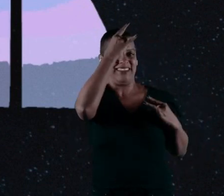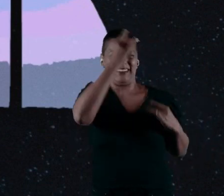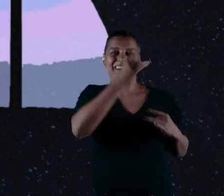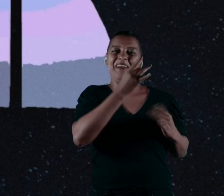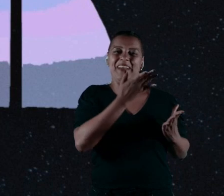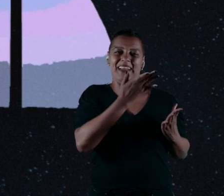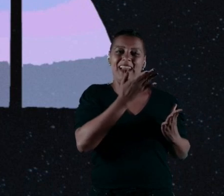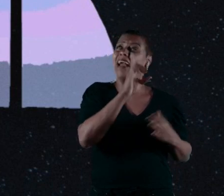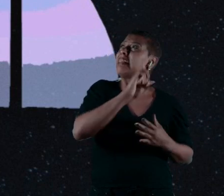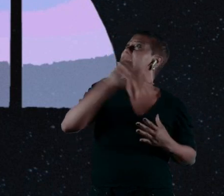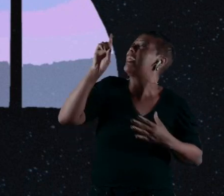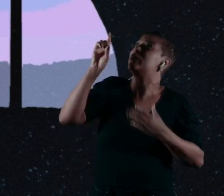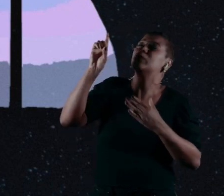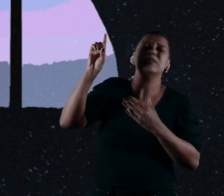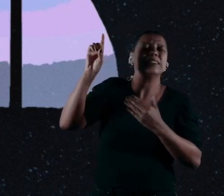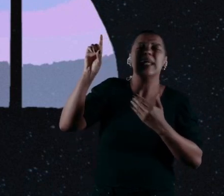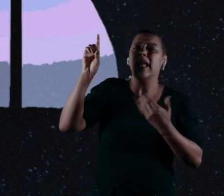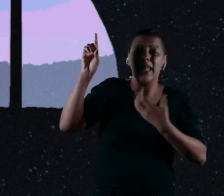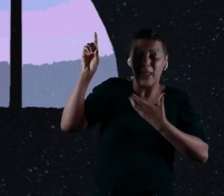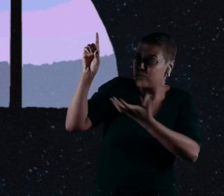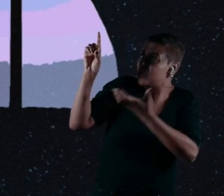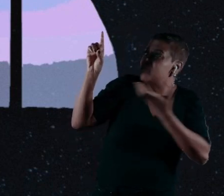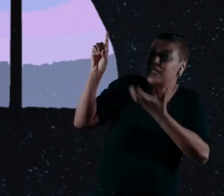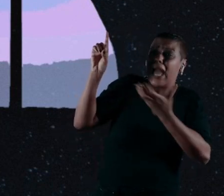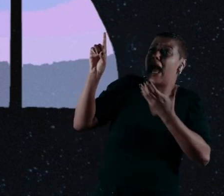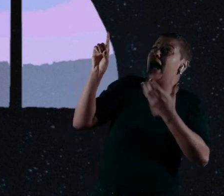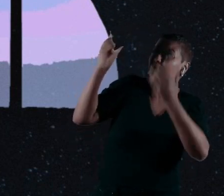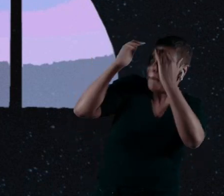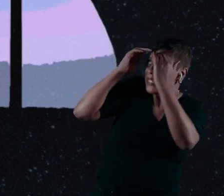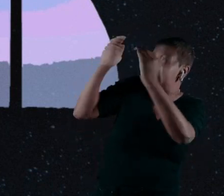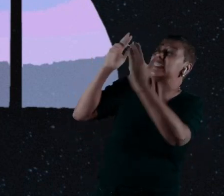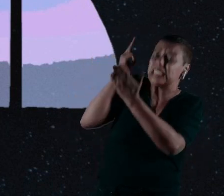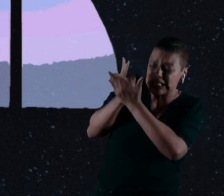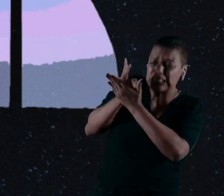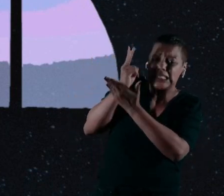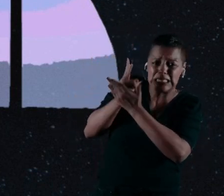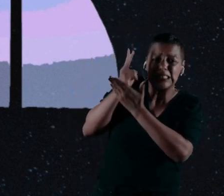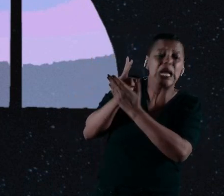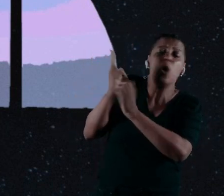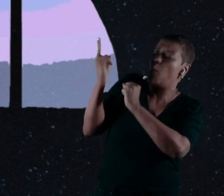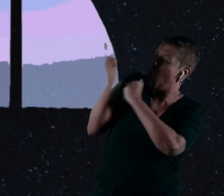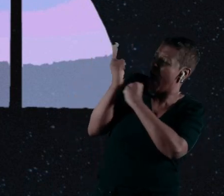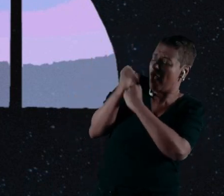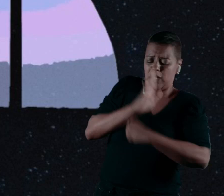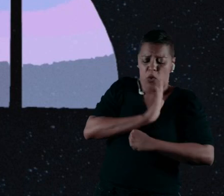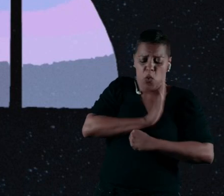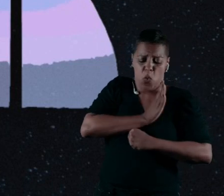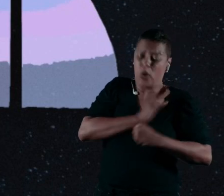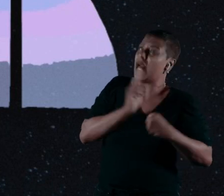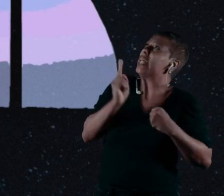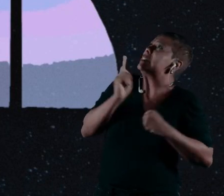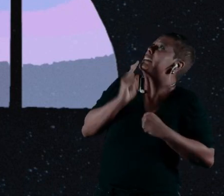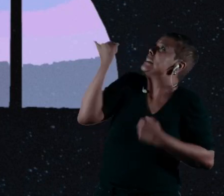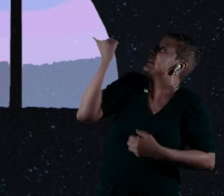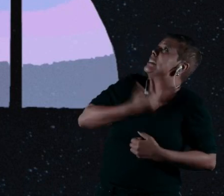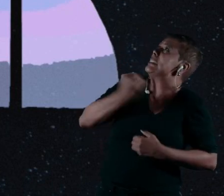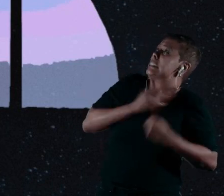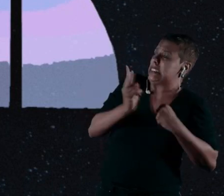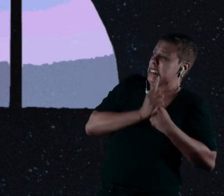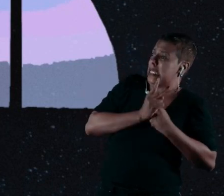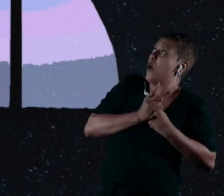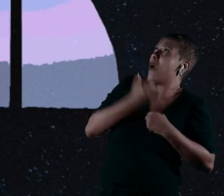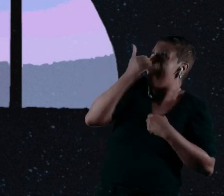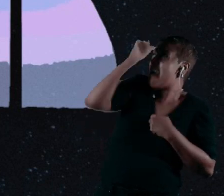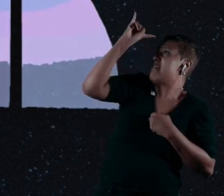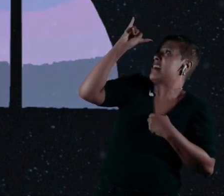me deixes fugir aos teus mandamentos. Guardo no coração as tuas palavras para não pecar